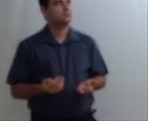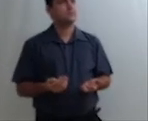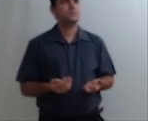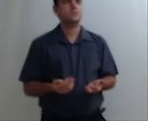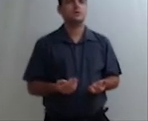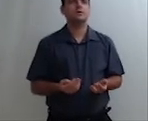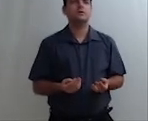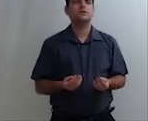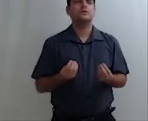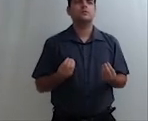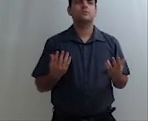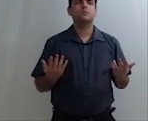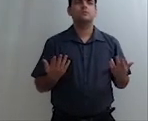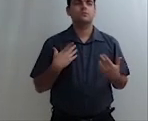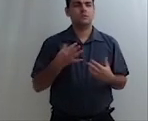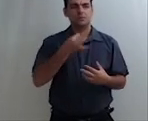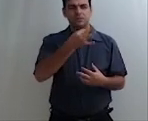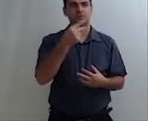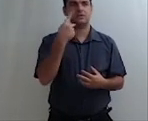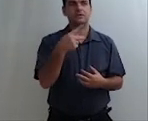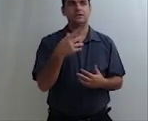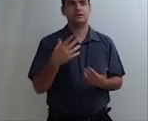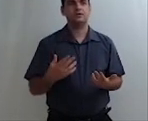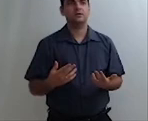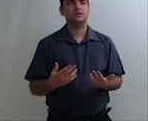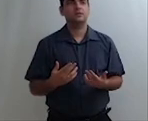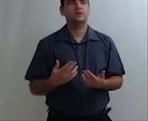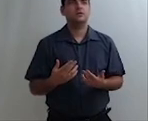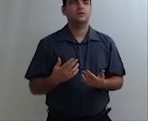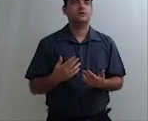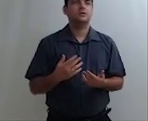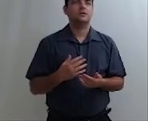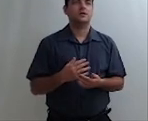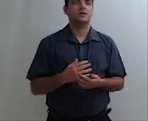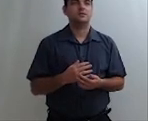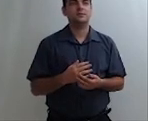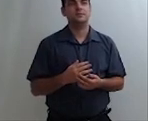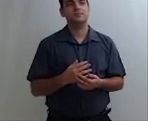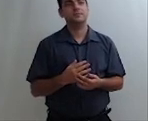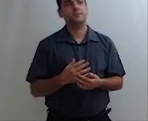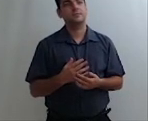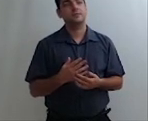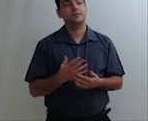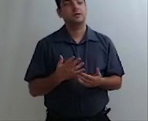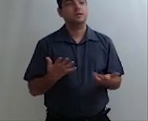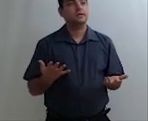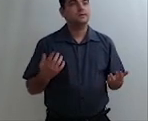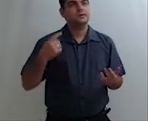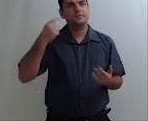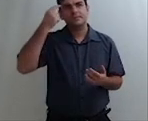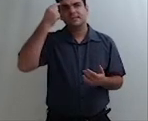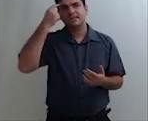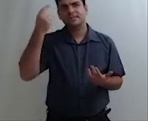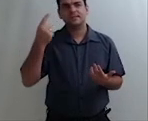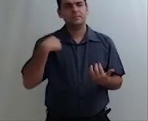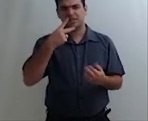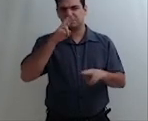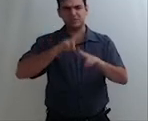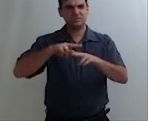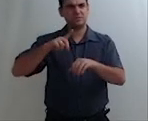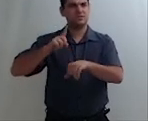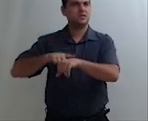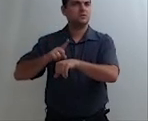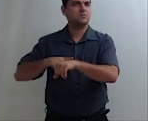valer Tais argumentos porque el estão em Total descompasso não existe a prisão temporária ela foi